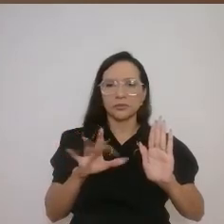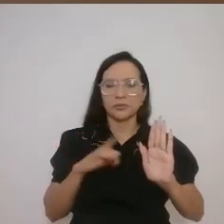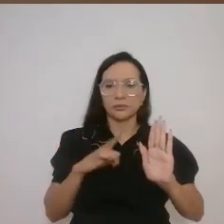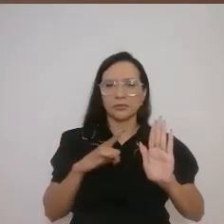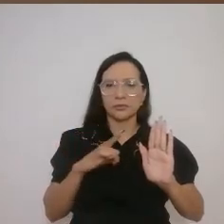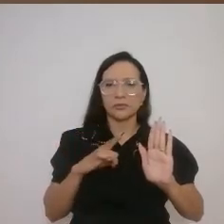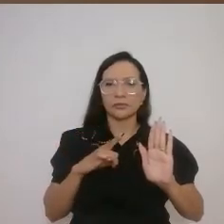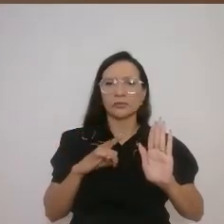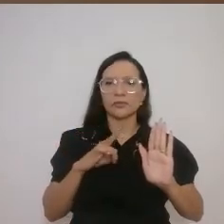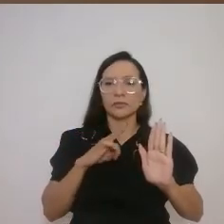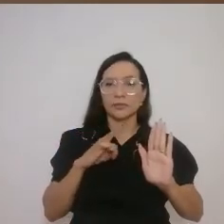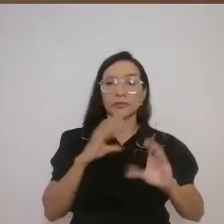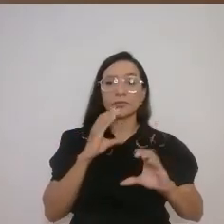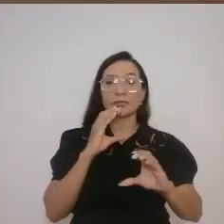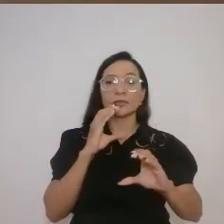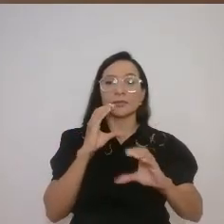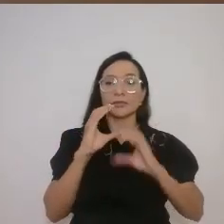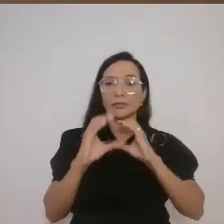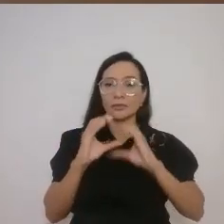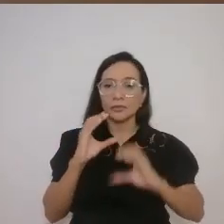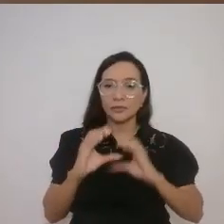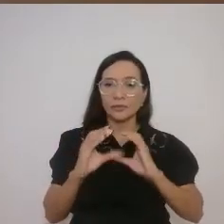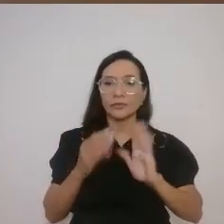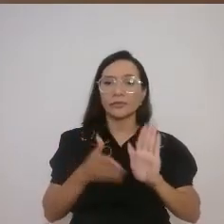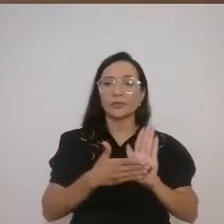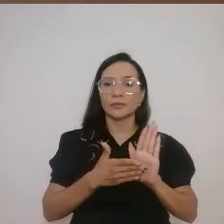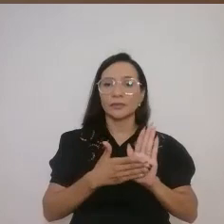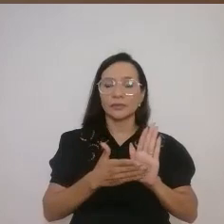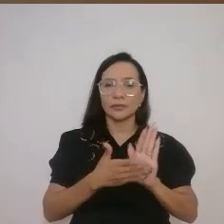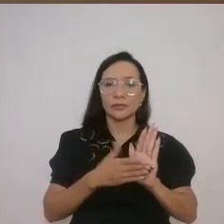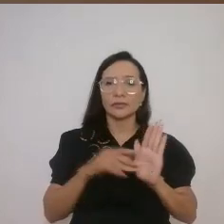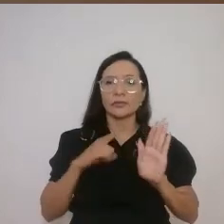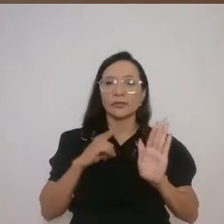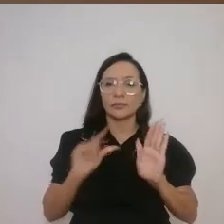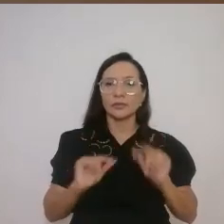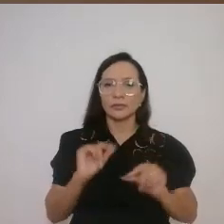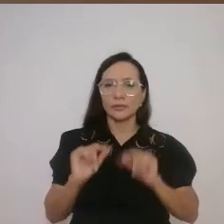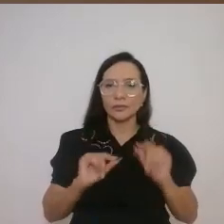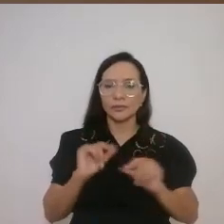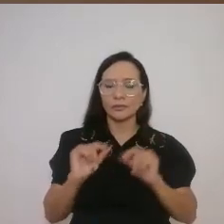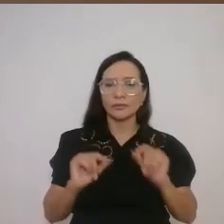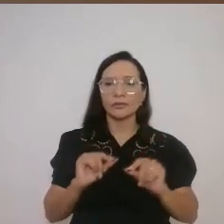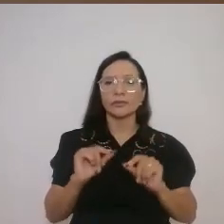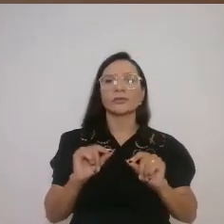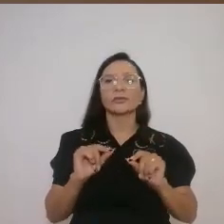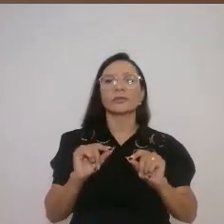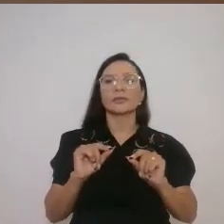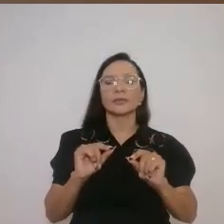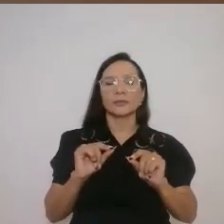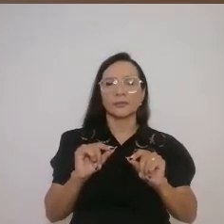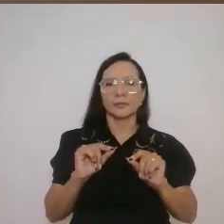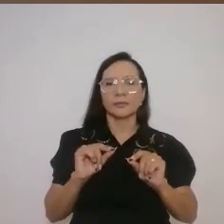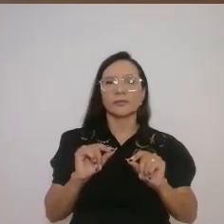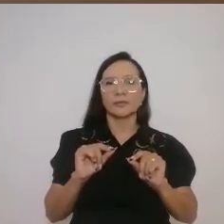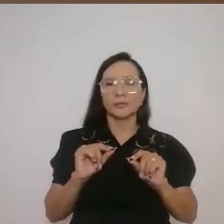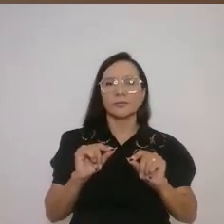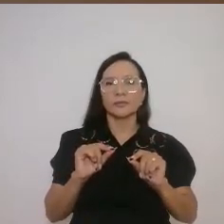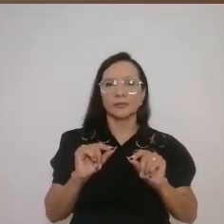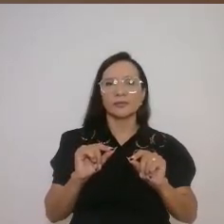Nas comunicações e proposições, inicialmente moção de congratulação pela passagem natalícia do desembargador Vivaldo,